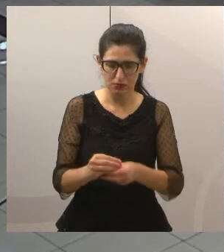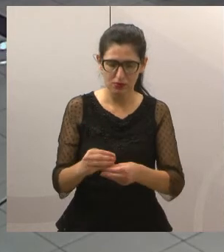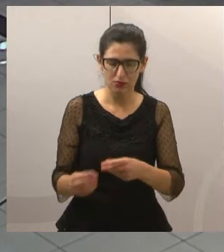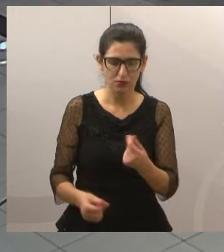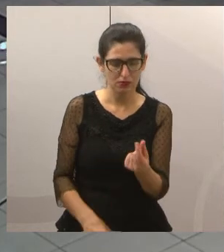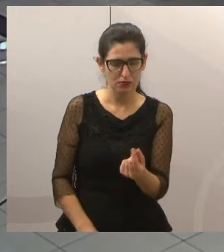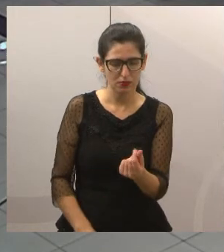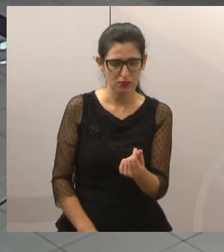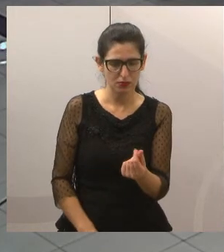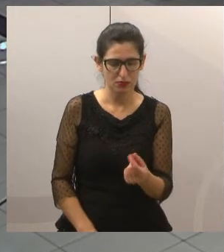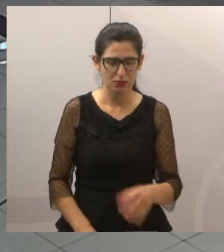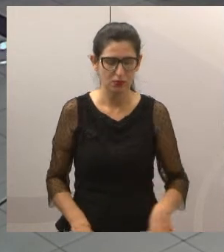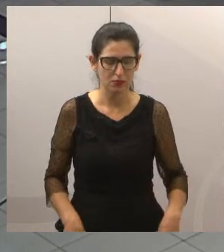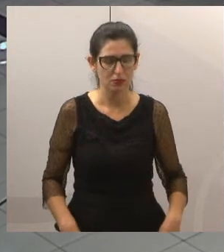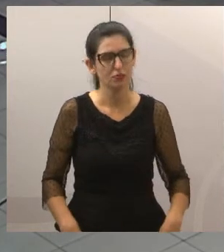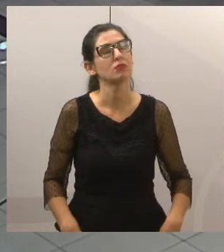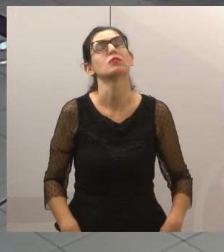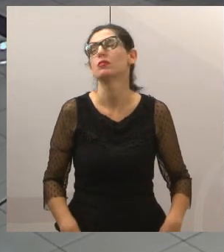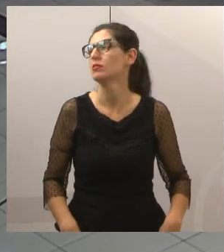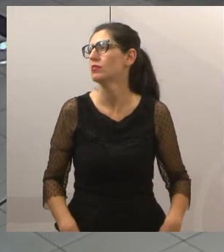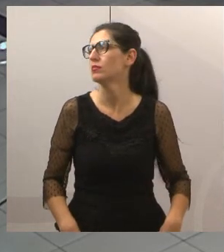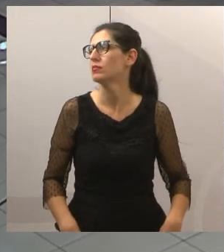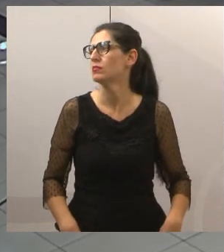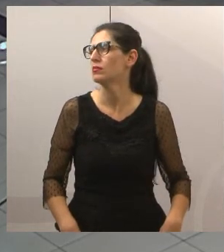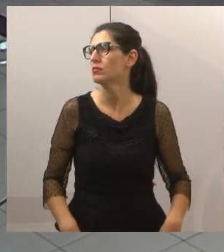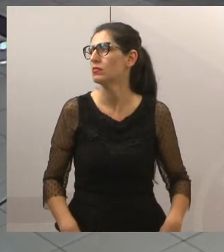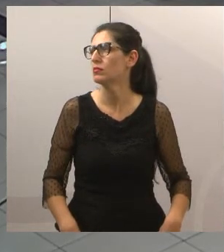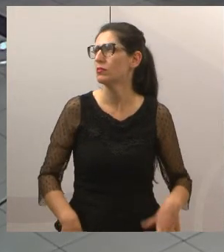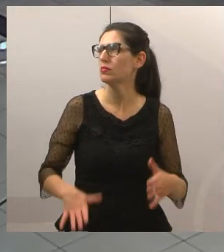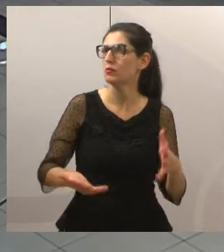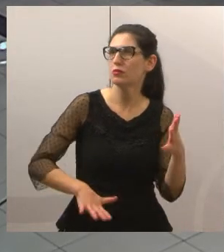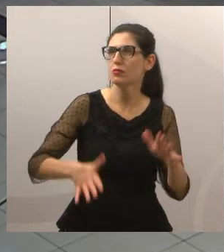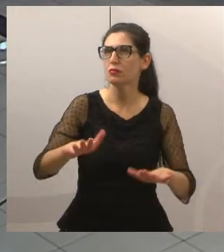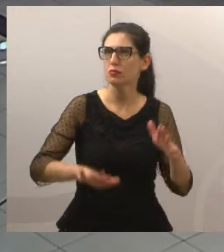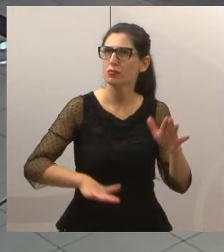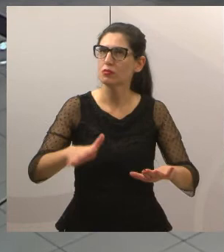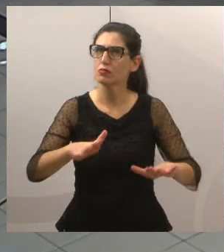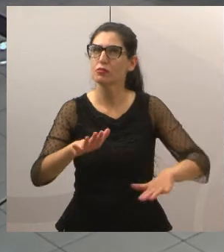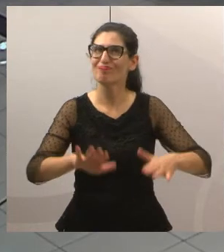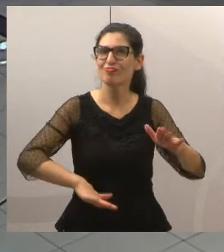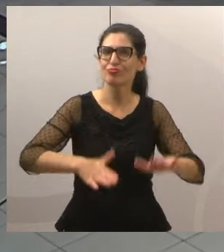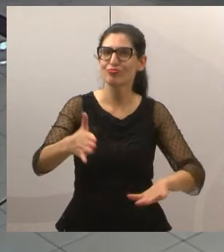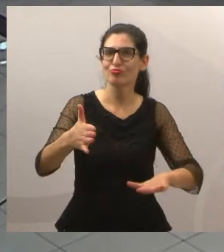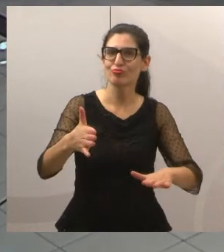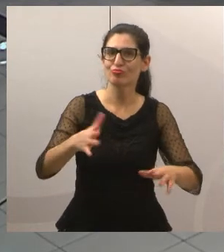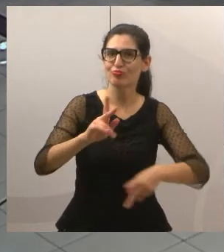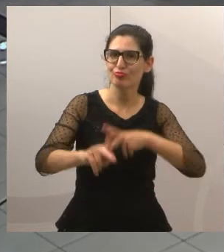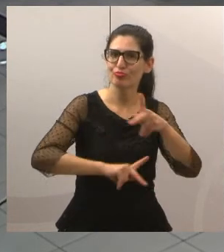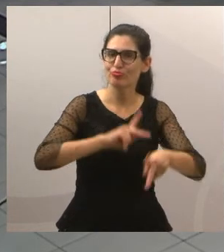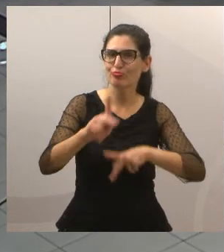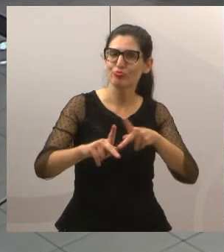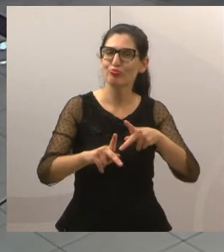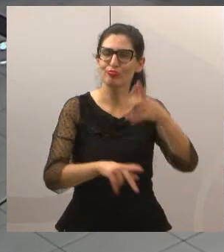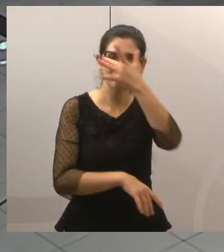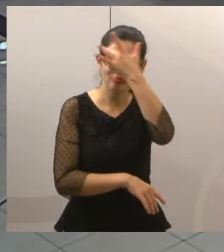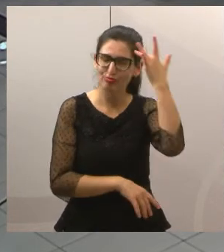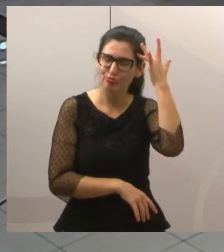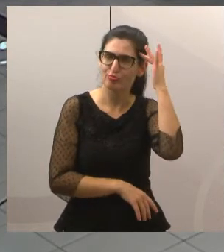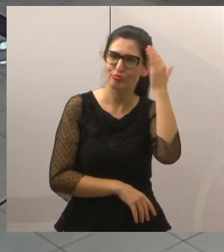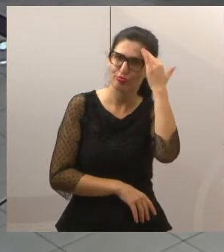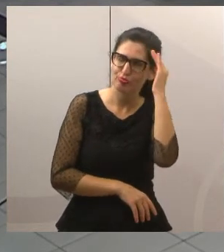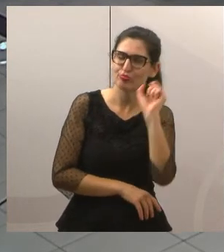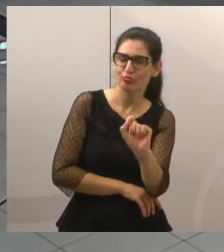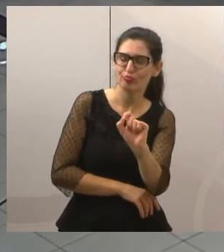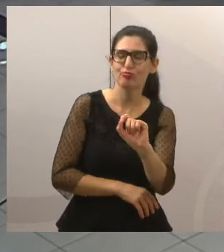um equívoco por conta de, muitas vezes, da população, que eles entendem que essa